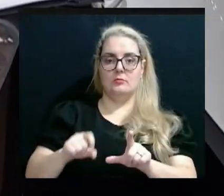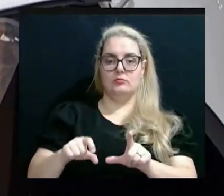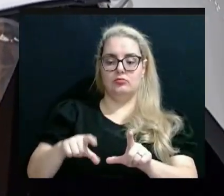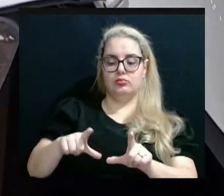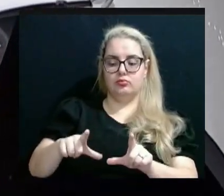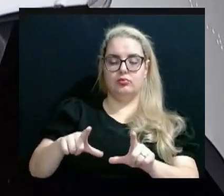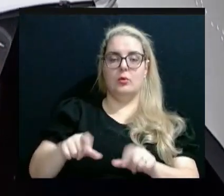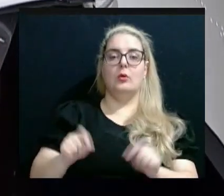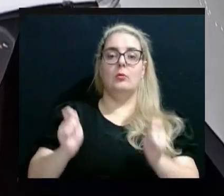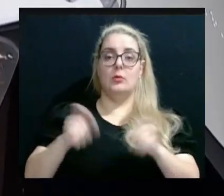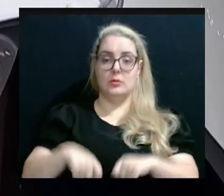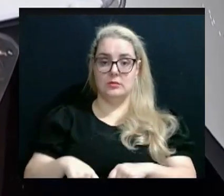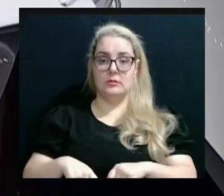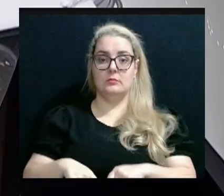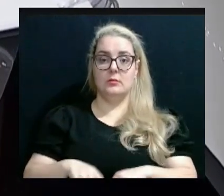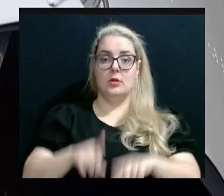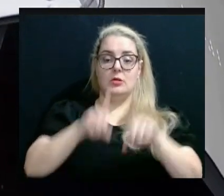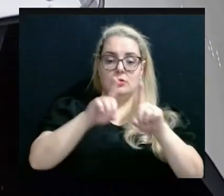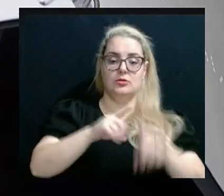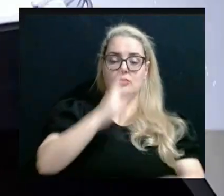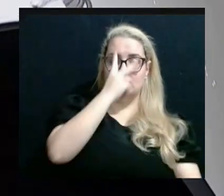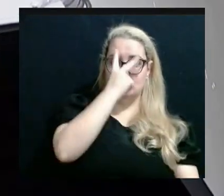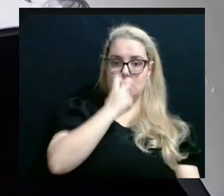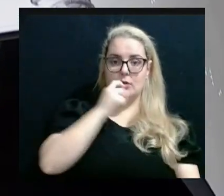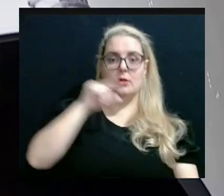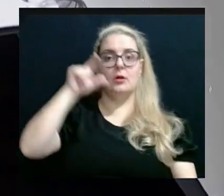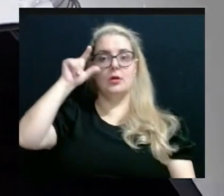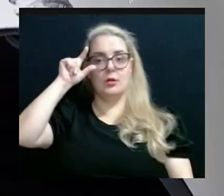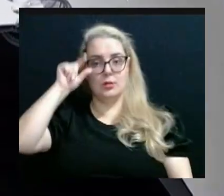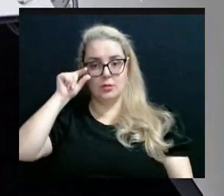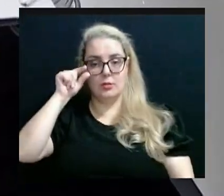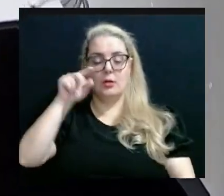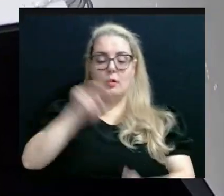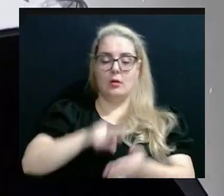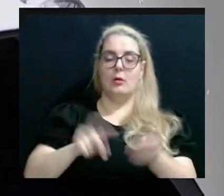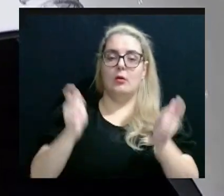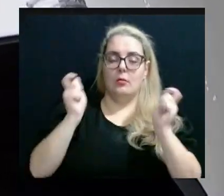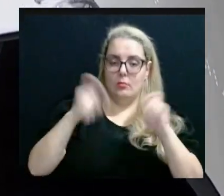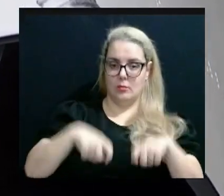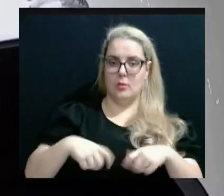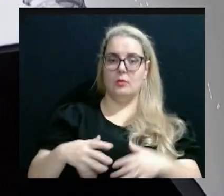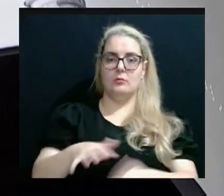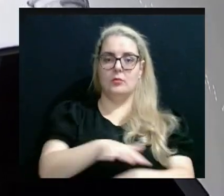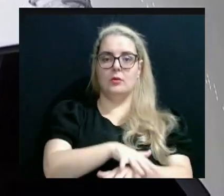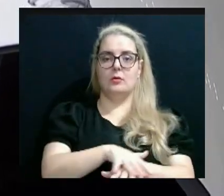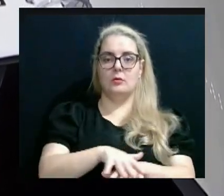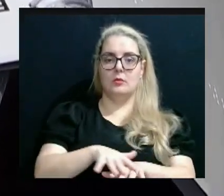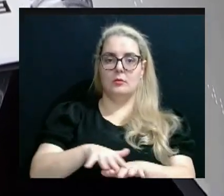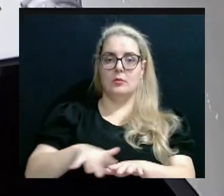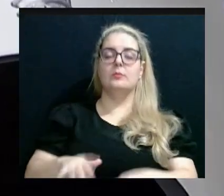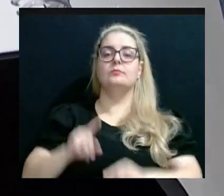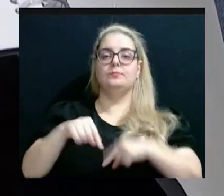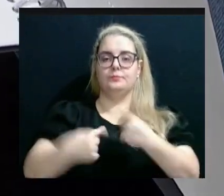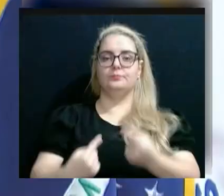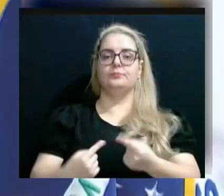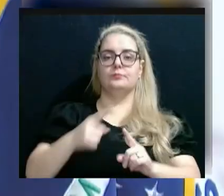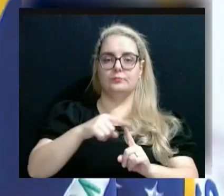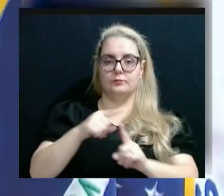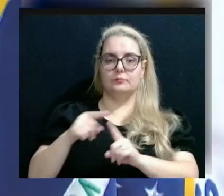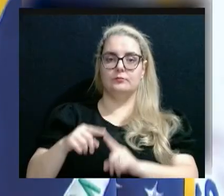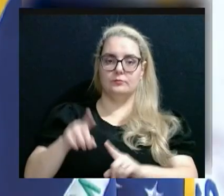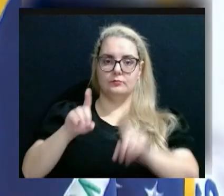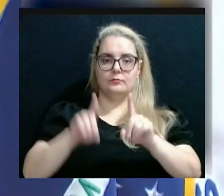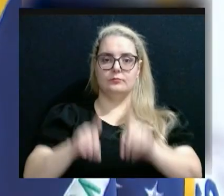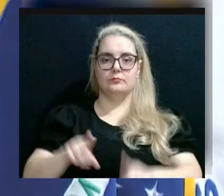possibilitando assim a leitura tanto por pessoas cegas quanto por aquelas com outros níveis de deficiência visual.